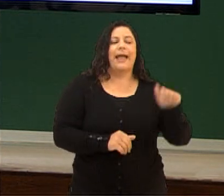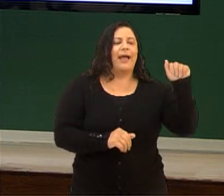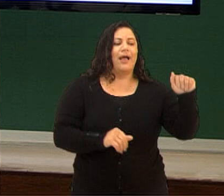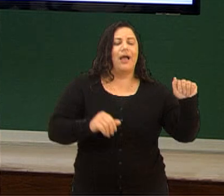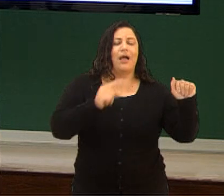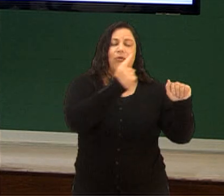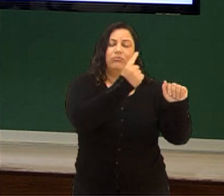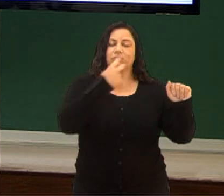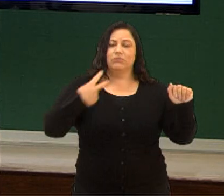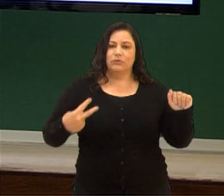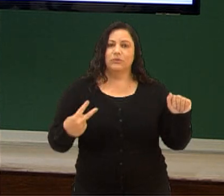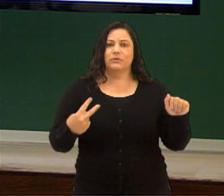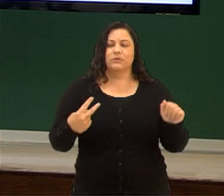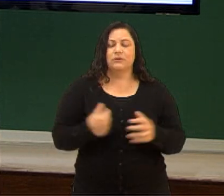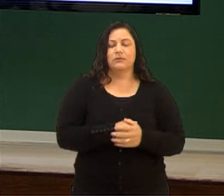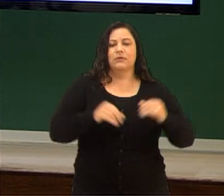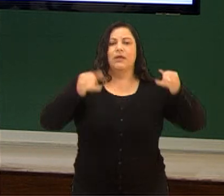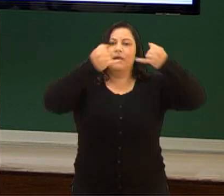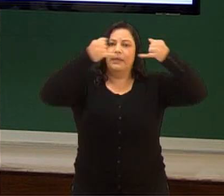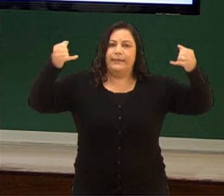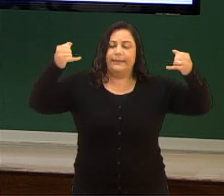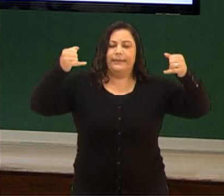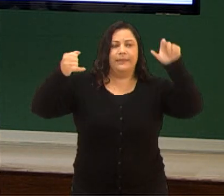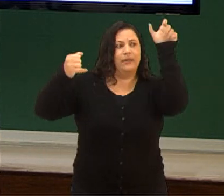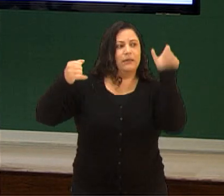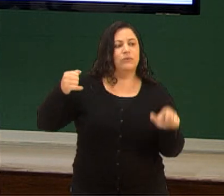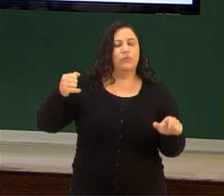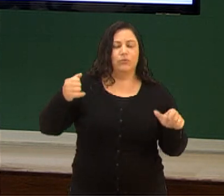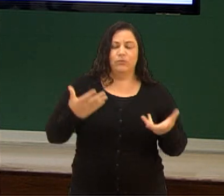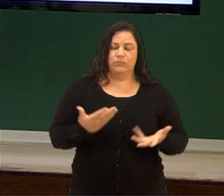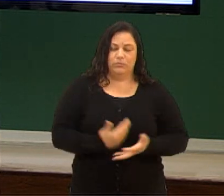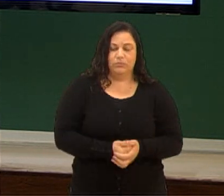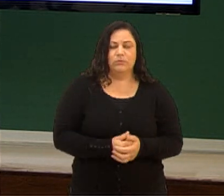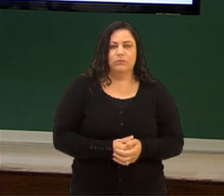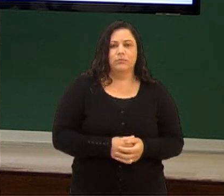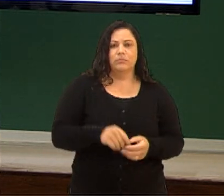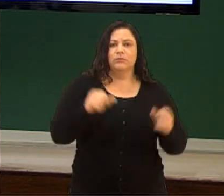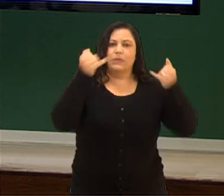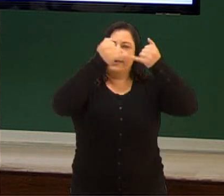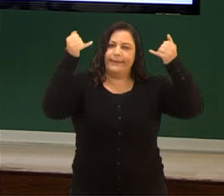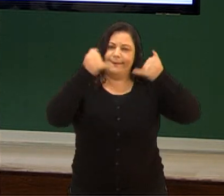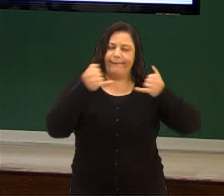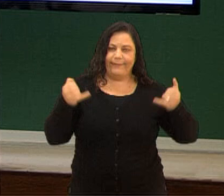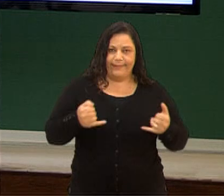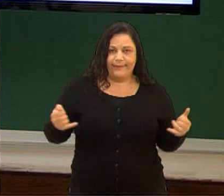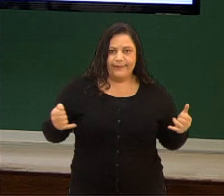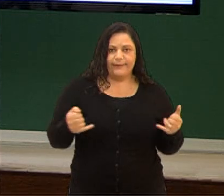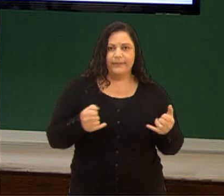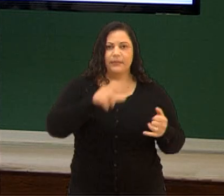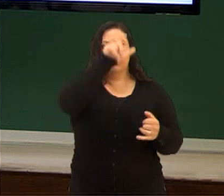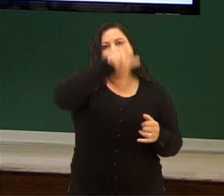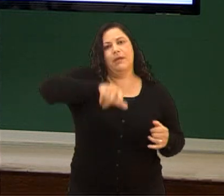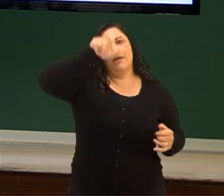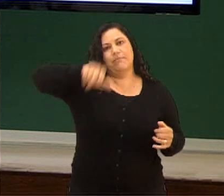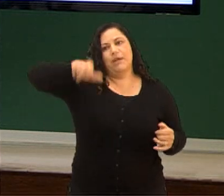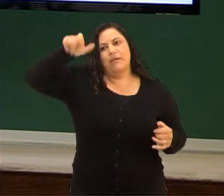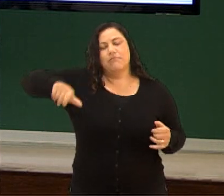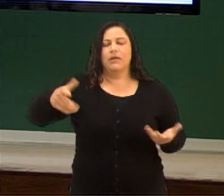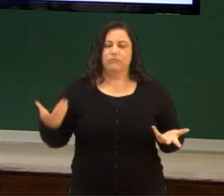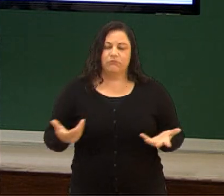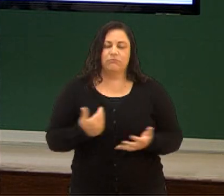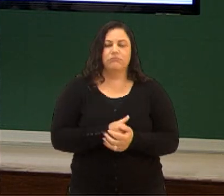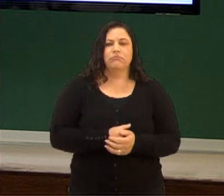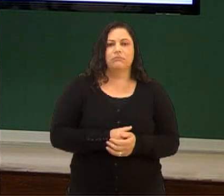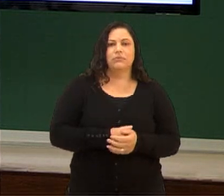2, primeira linha, segunda coluna, certo? Ó, primeira linha está aqui, tarará, segunda coluna, é esse cara aqui. Corto a linha,